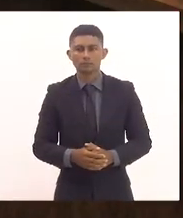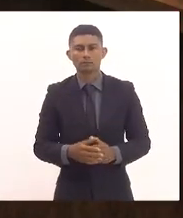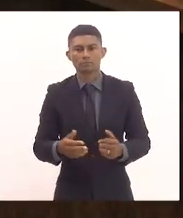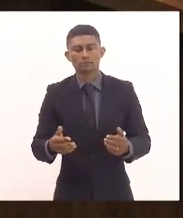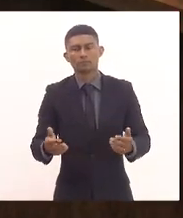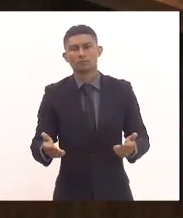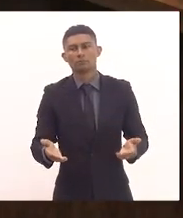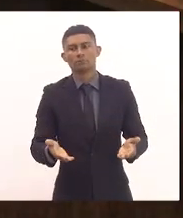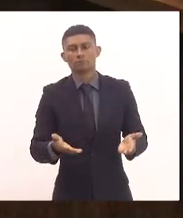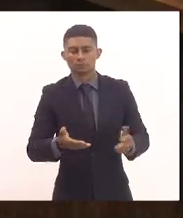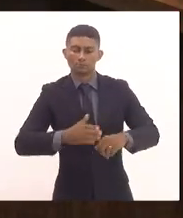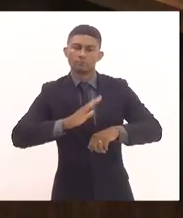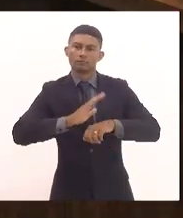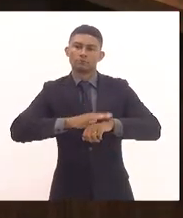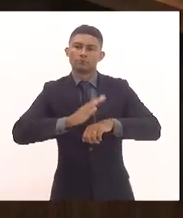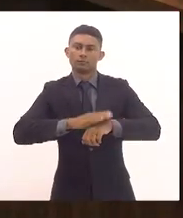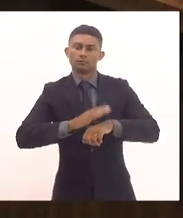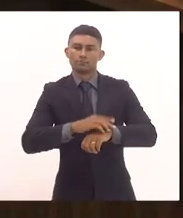a autora